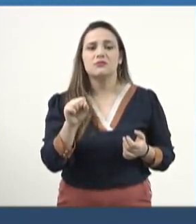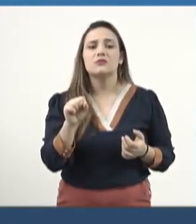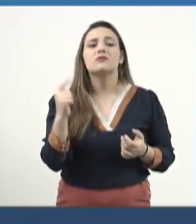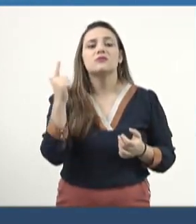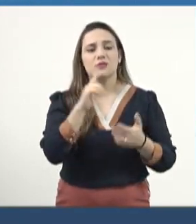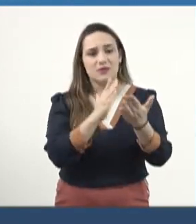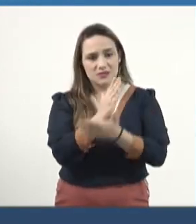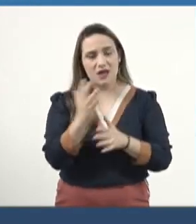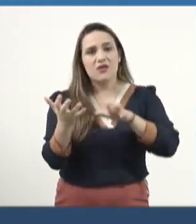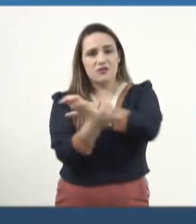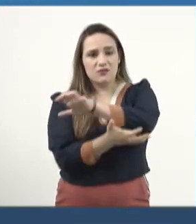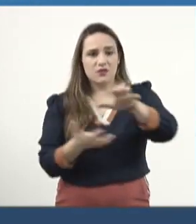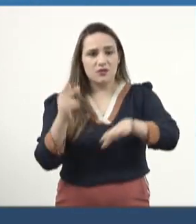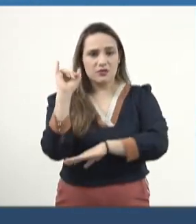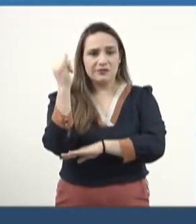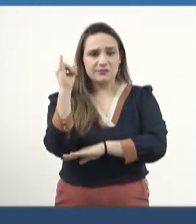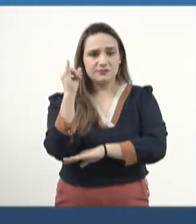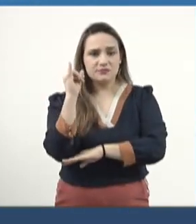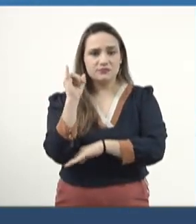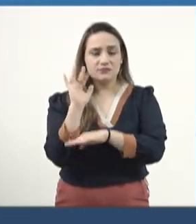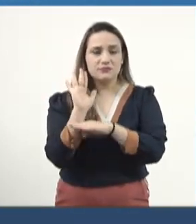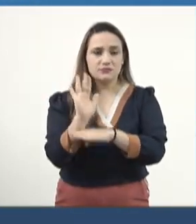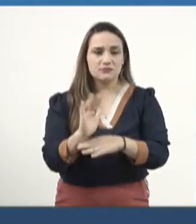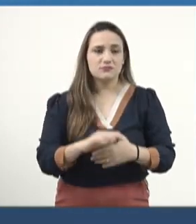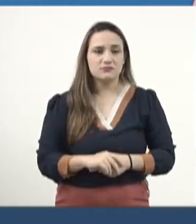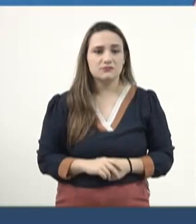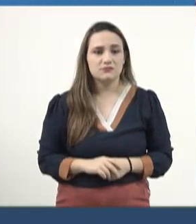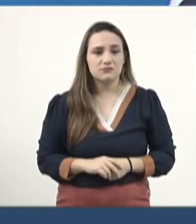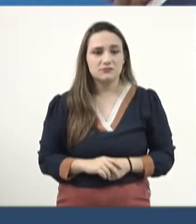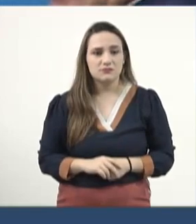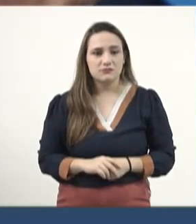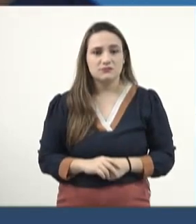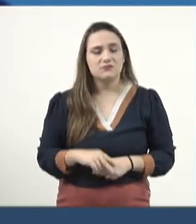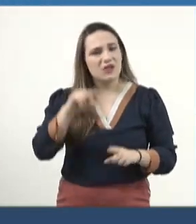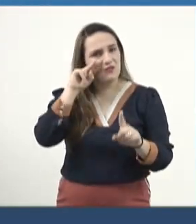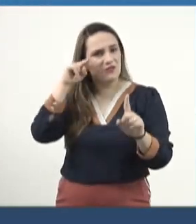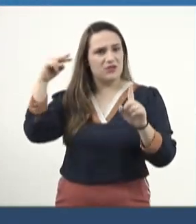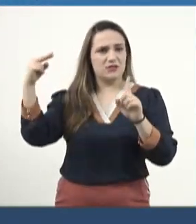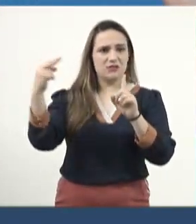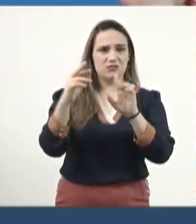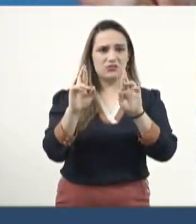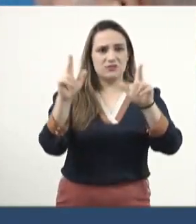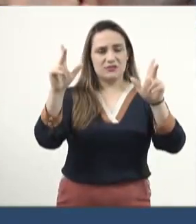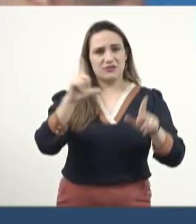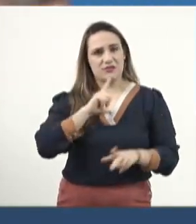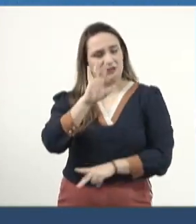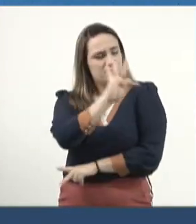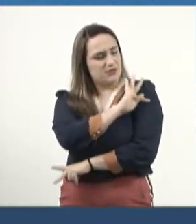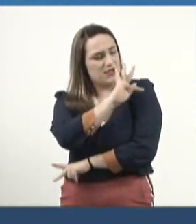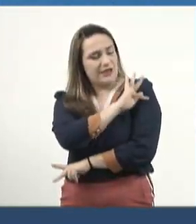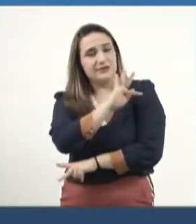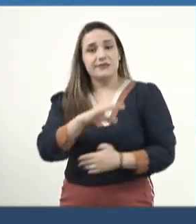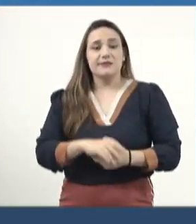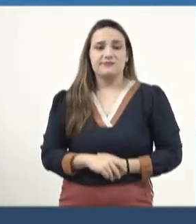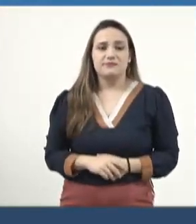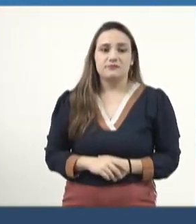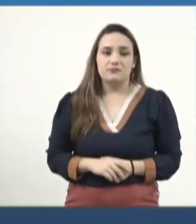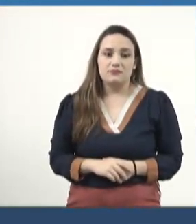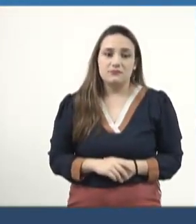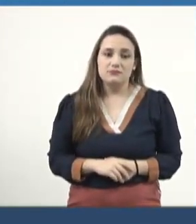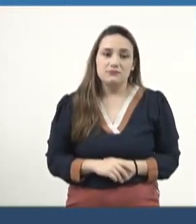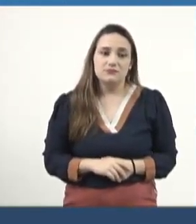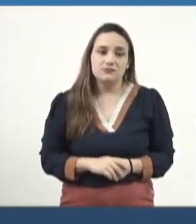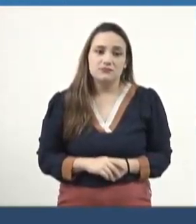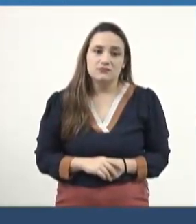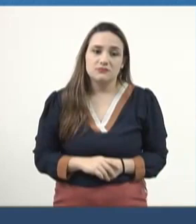reforma tributária. Ele apoiou a reforma tributária. Ele é um cara de visão, ele é um técnico, certo? Então, eu acho que Vossa Excelência